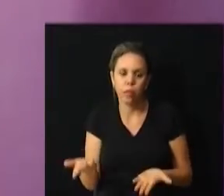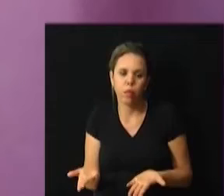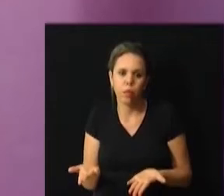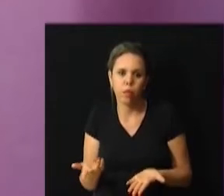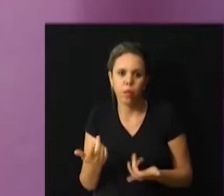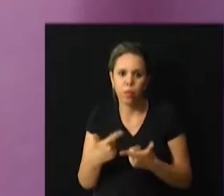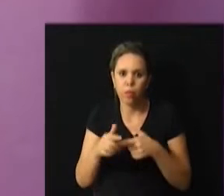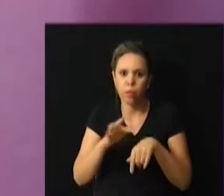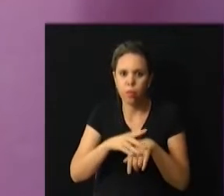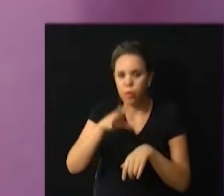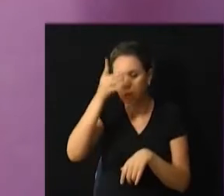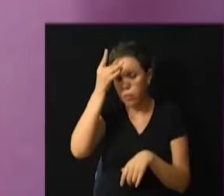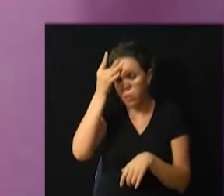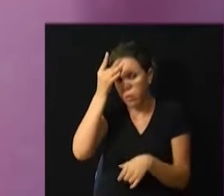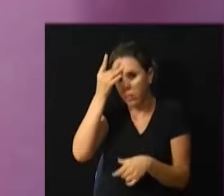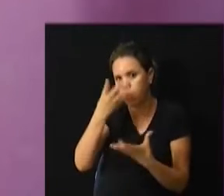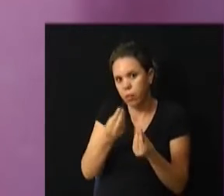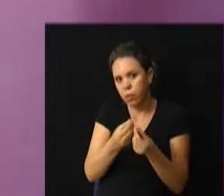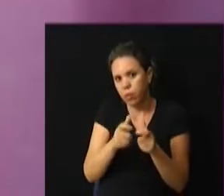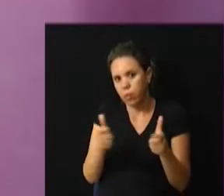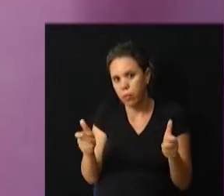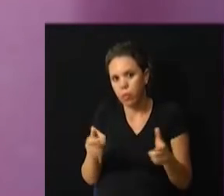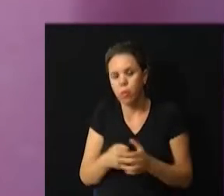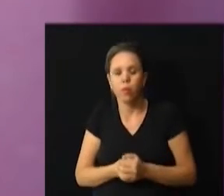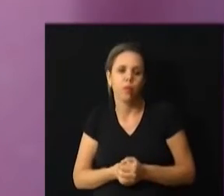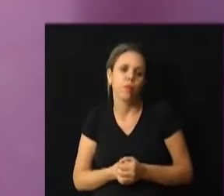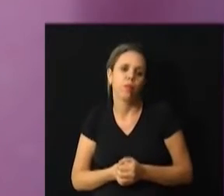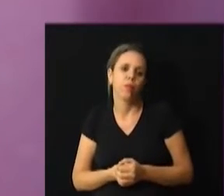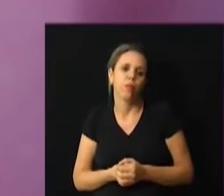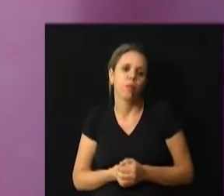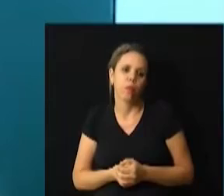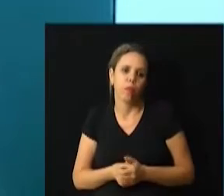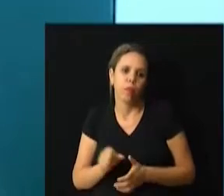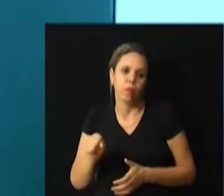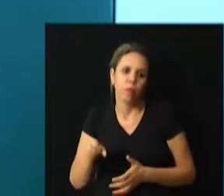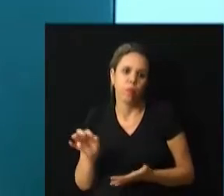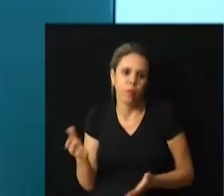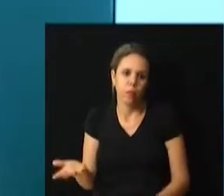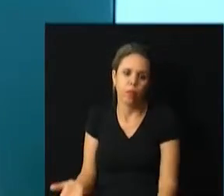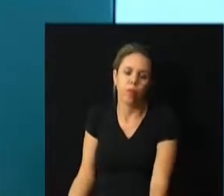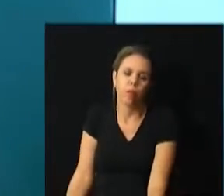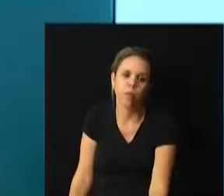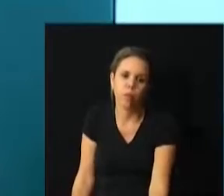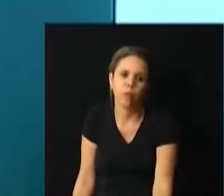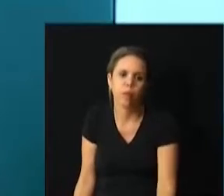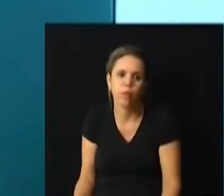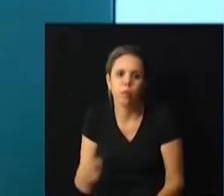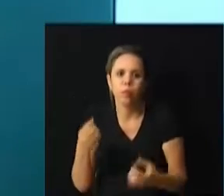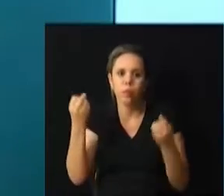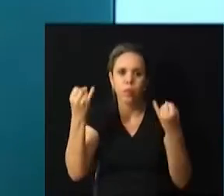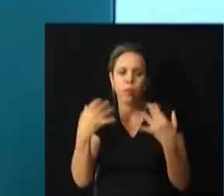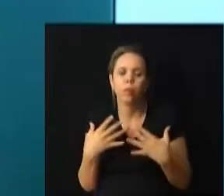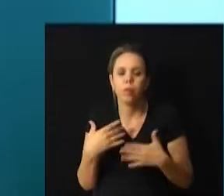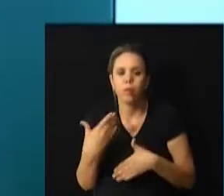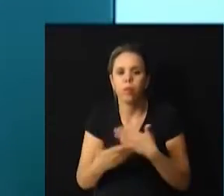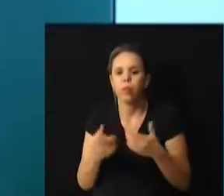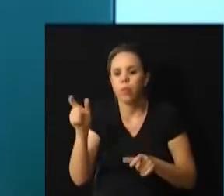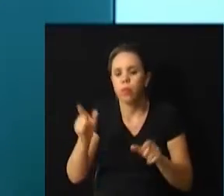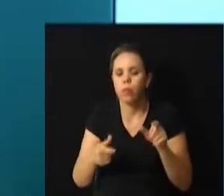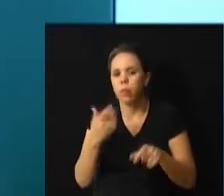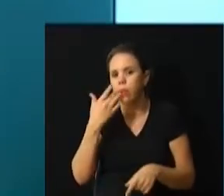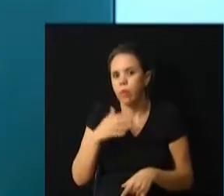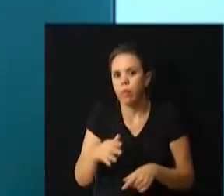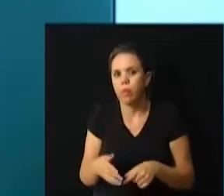como o senhor disse, né, as sequelas aí são inúmeras. Isso. Para ilustrar,